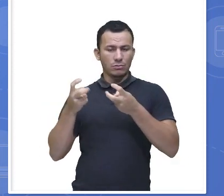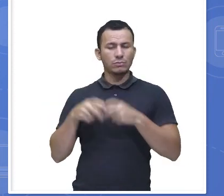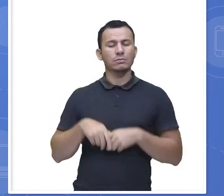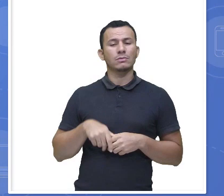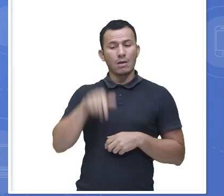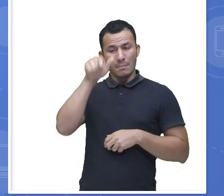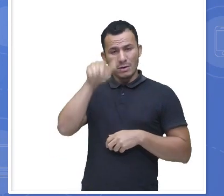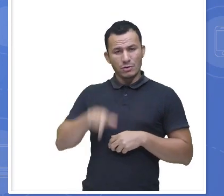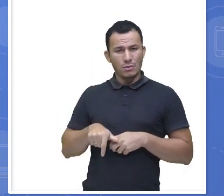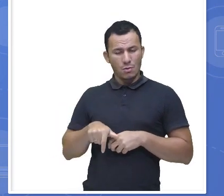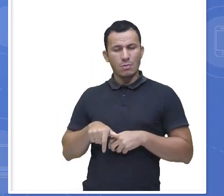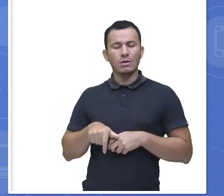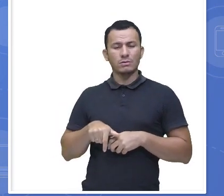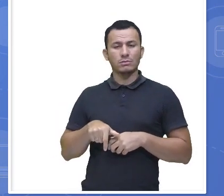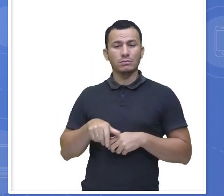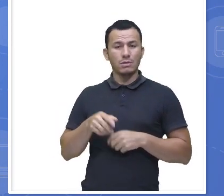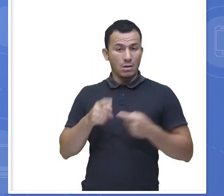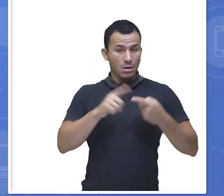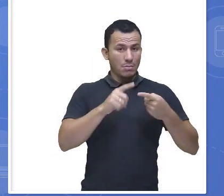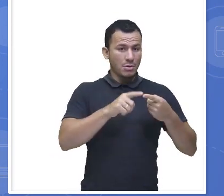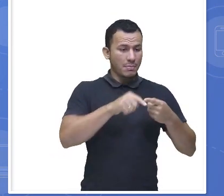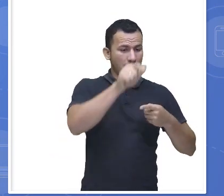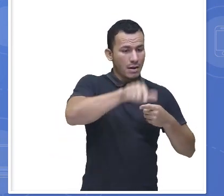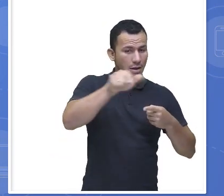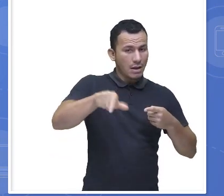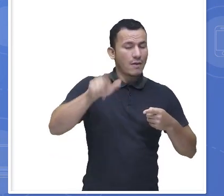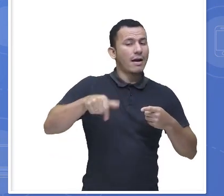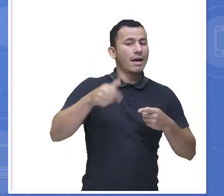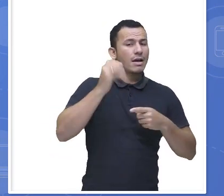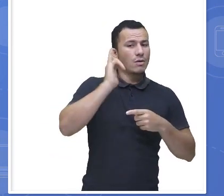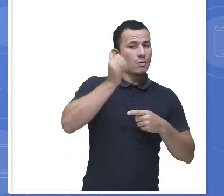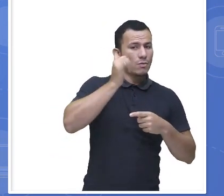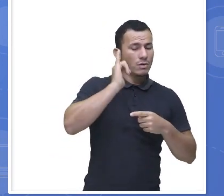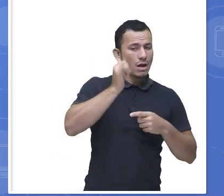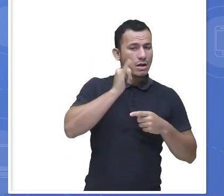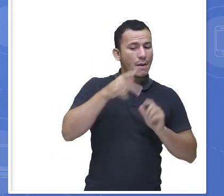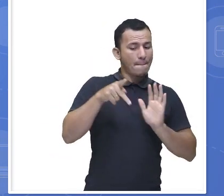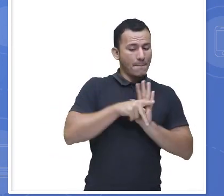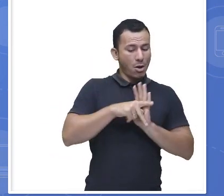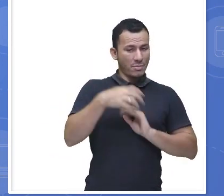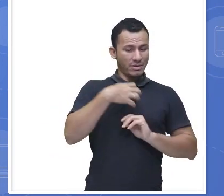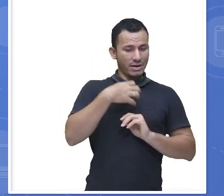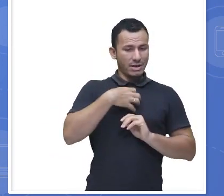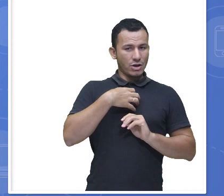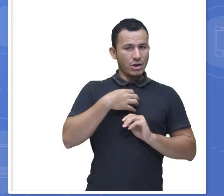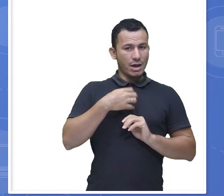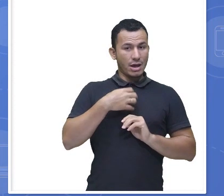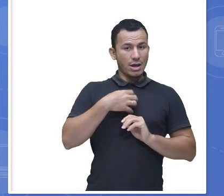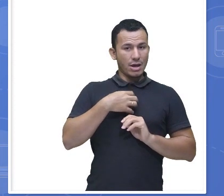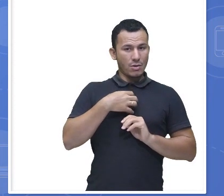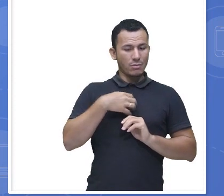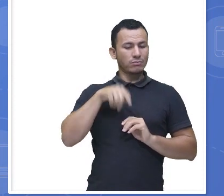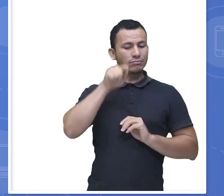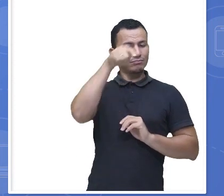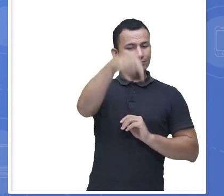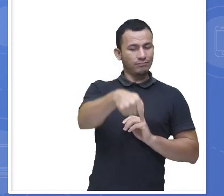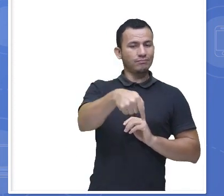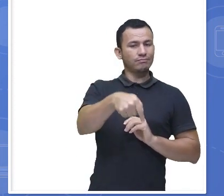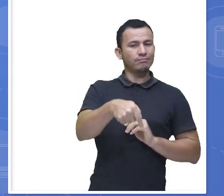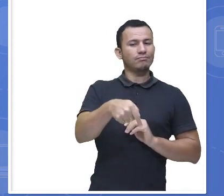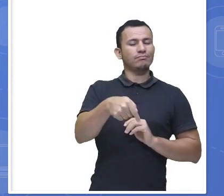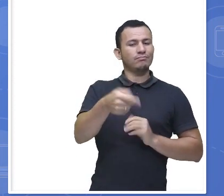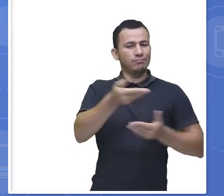Você viu que o narrador personagem, ele conta a história em primeira pessoa, porque ele está vivenciando, ele é parte da história, ele